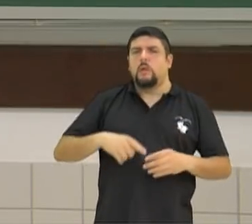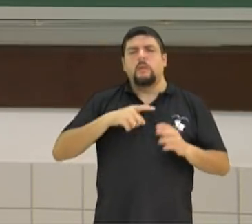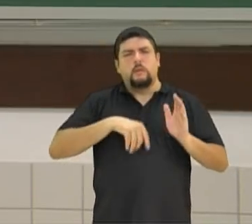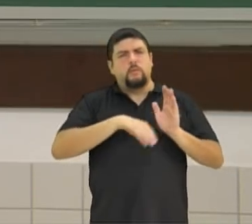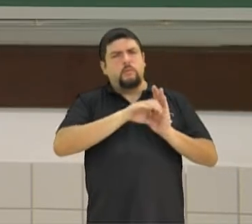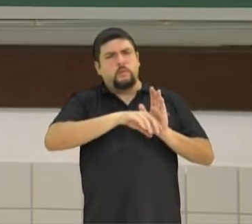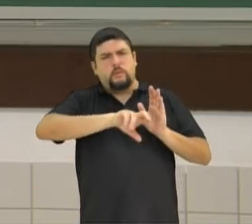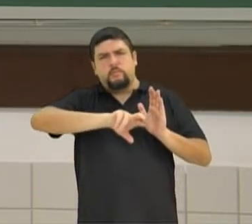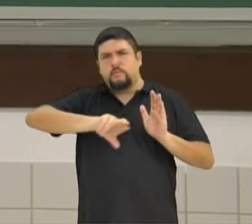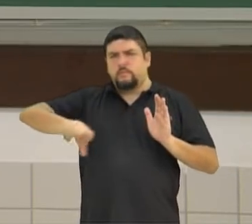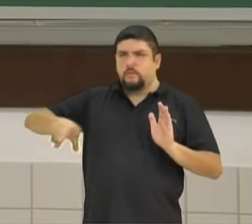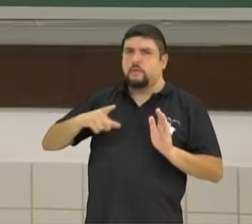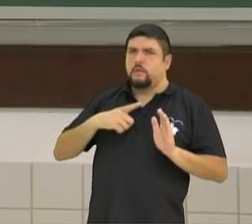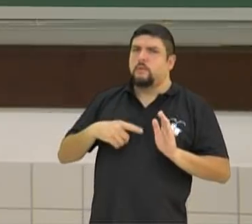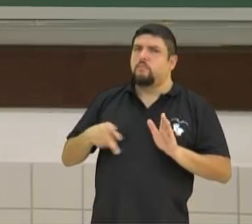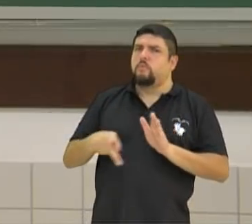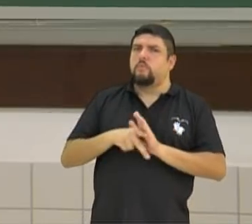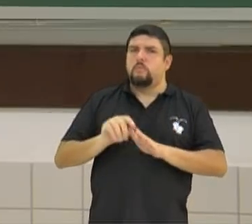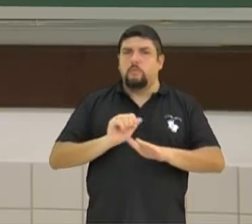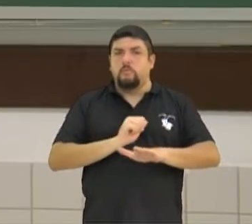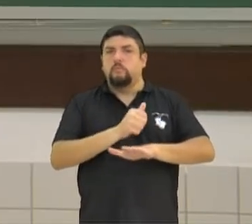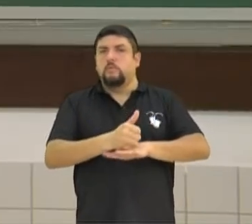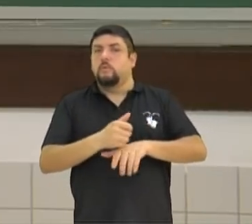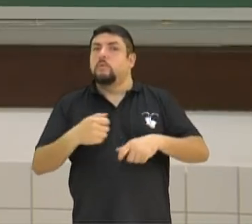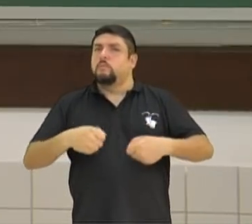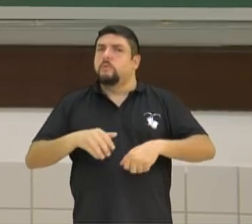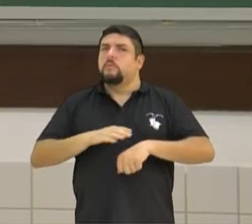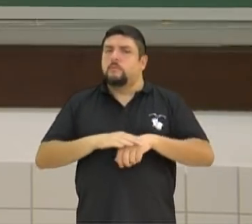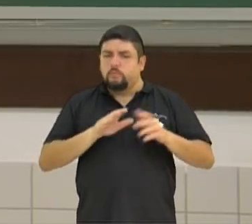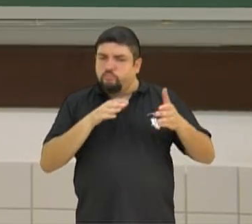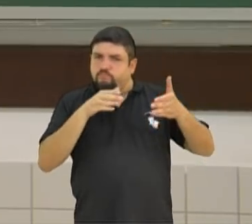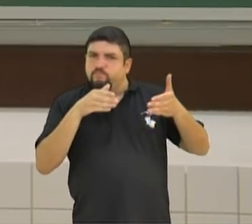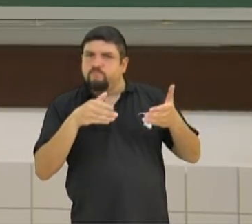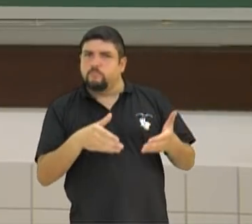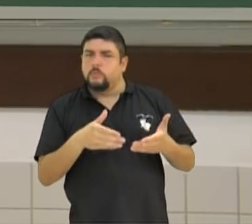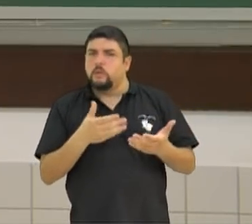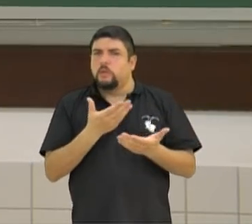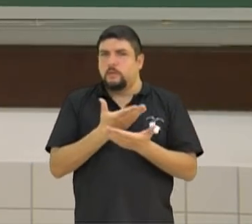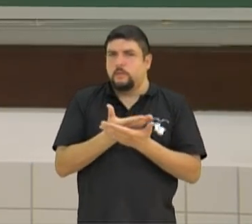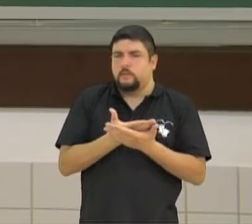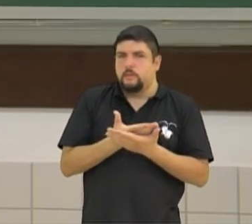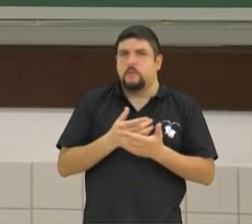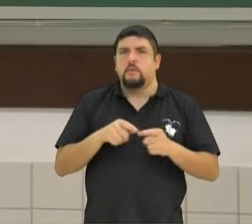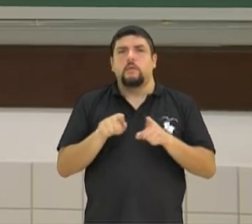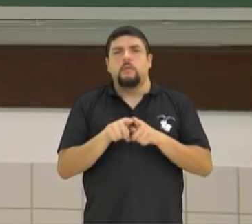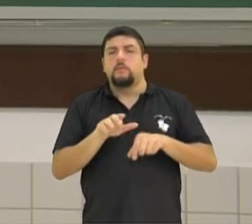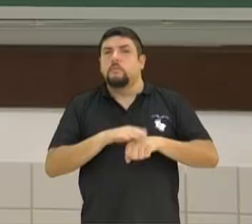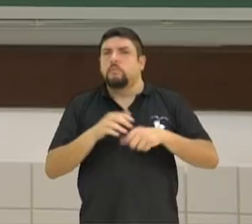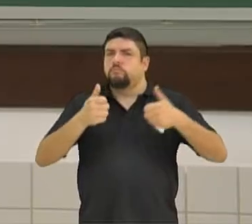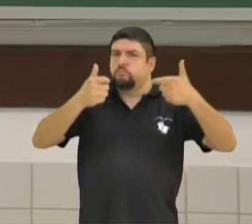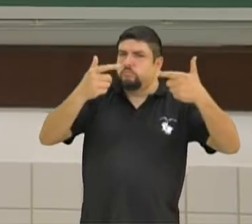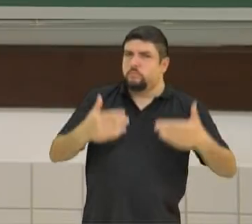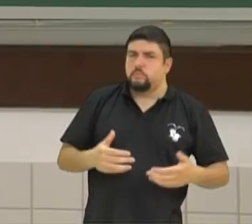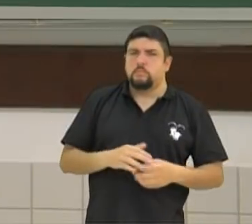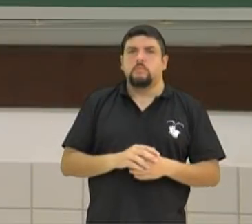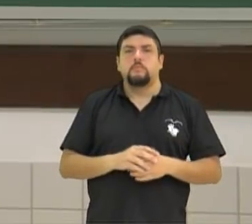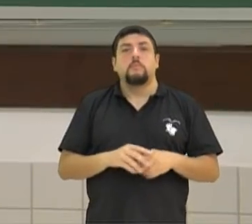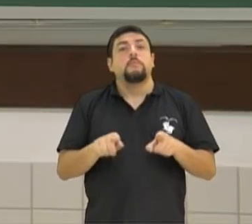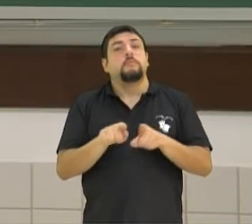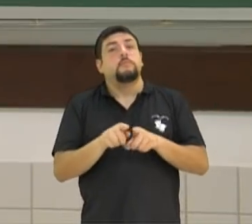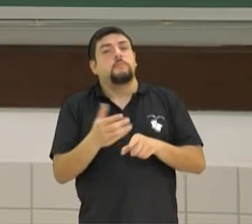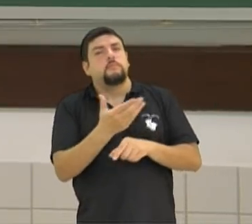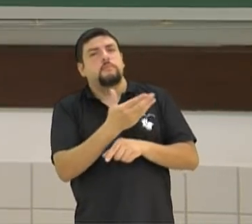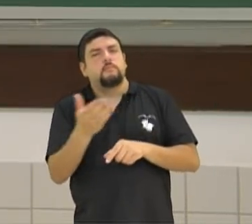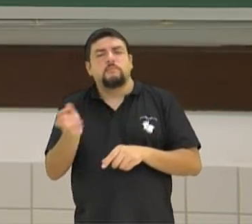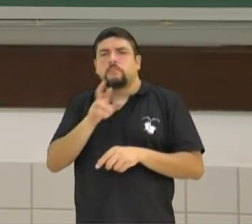vários casos específicos de metonímia que requerem um pouco mais de estudo, um pouco mais de cautela, de mais explicações e de vocês também resolverem